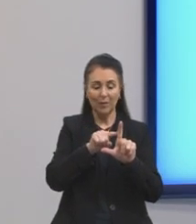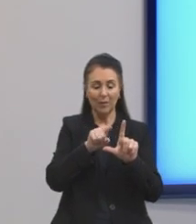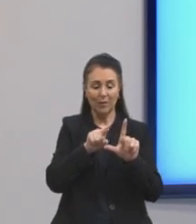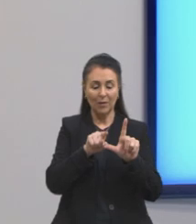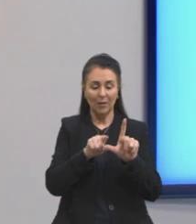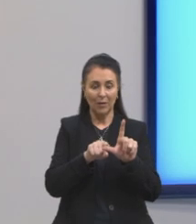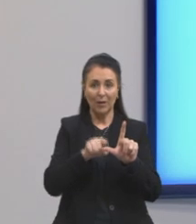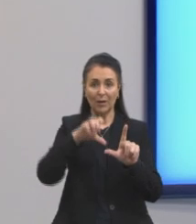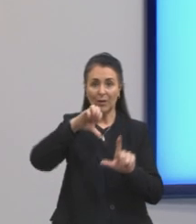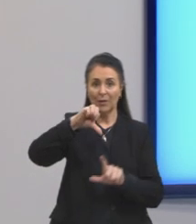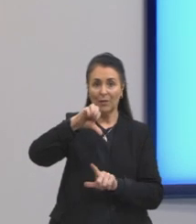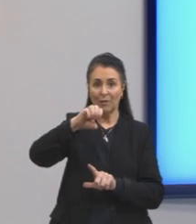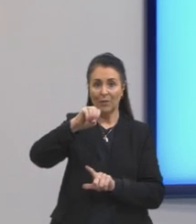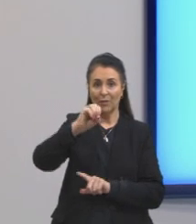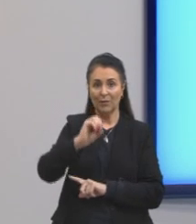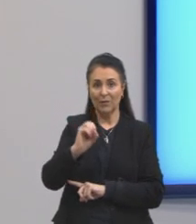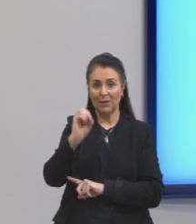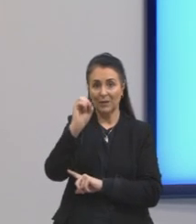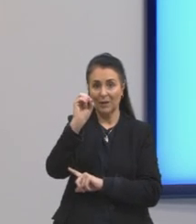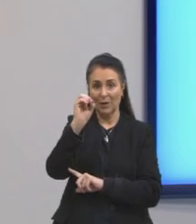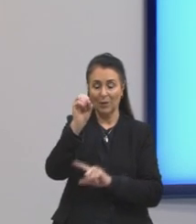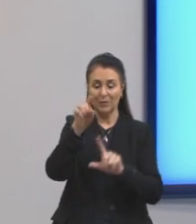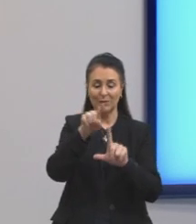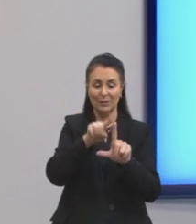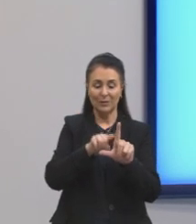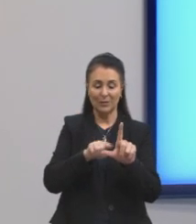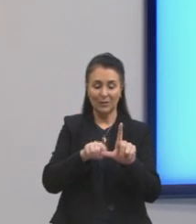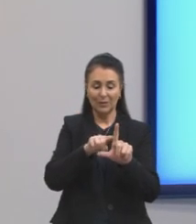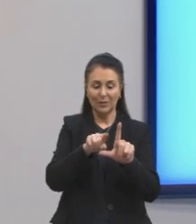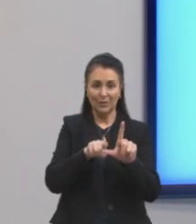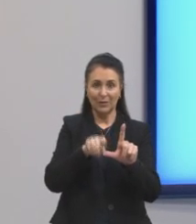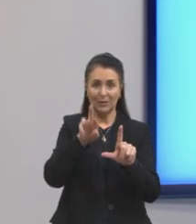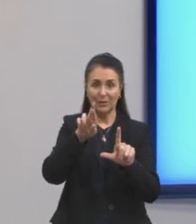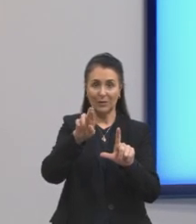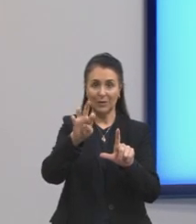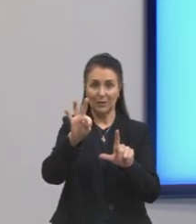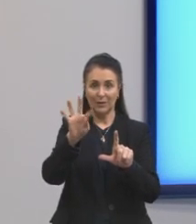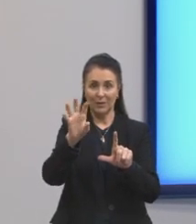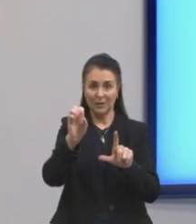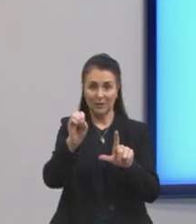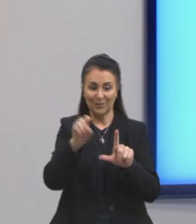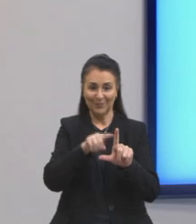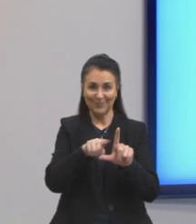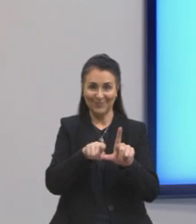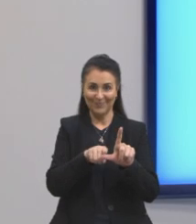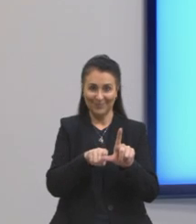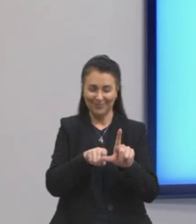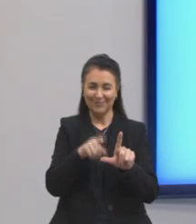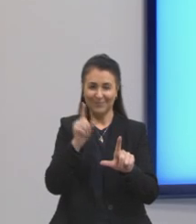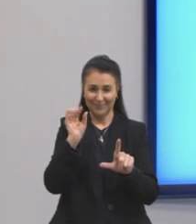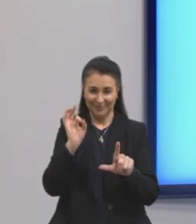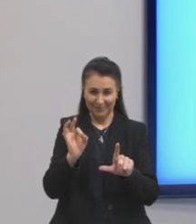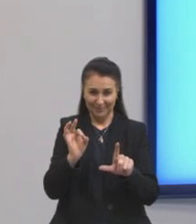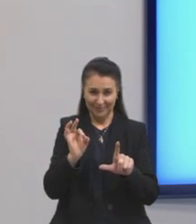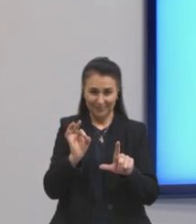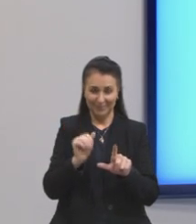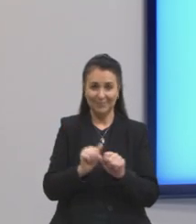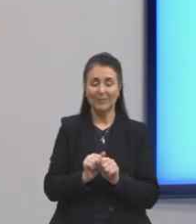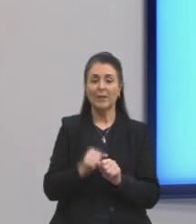ângulo de 90 graus esse ângulo de 90 graus tem o nome de ângulo reto correto